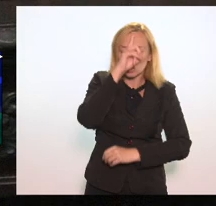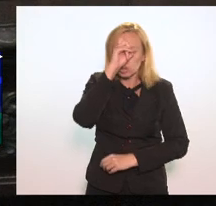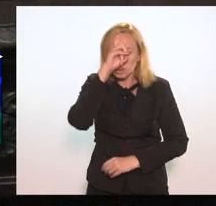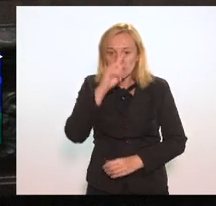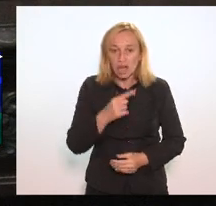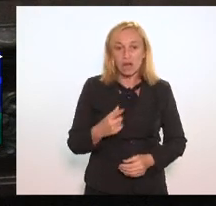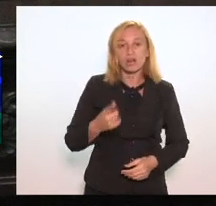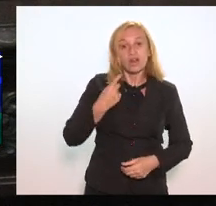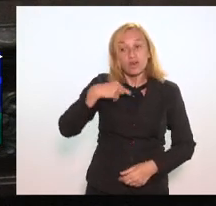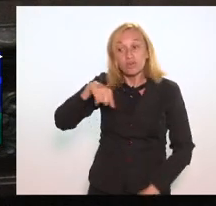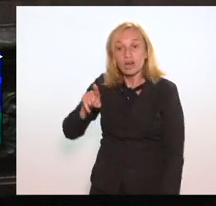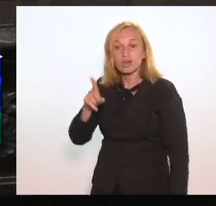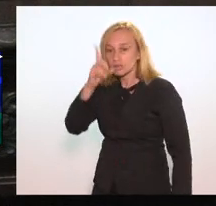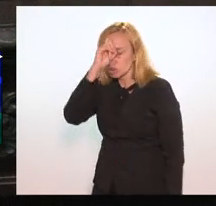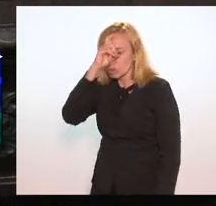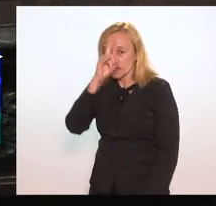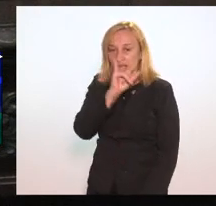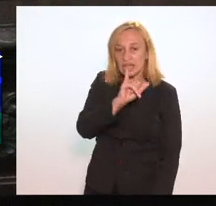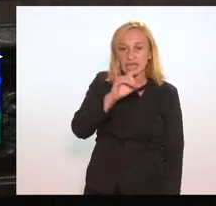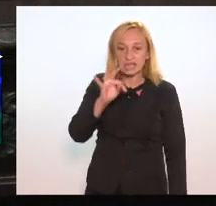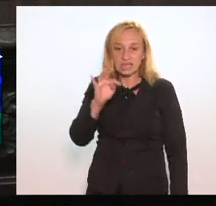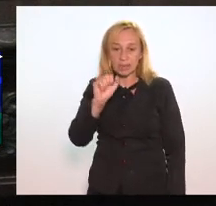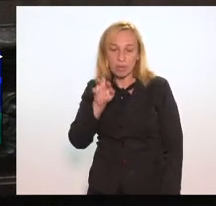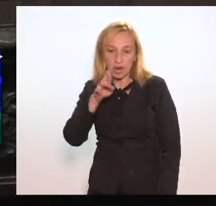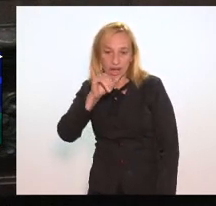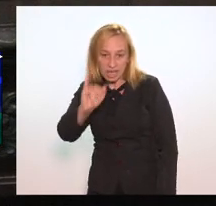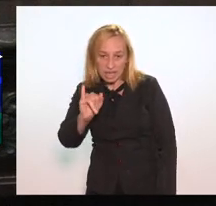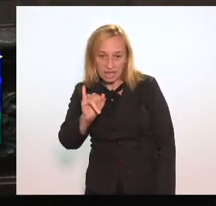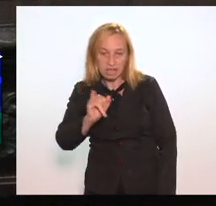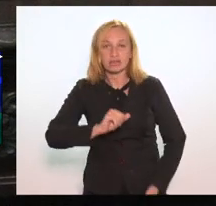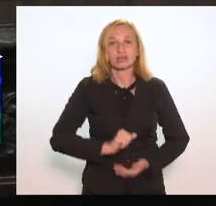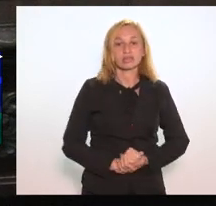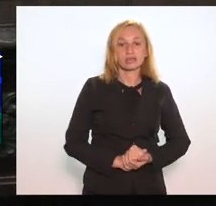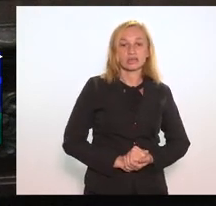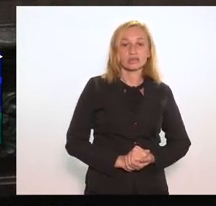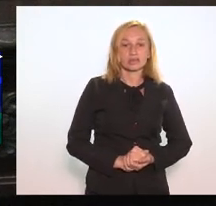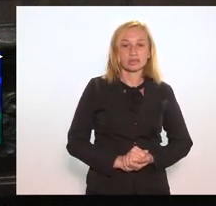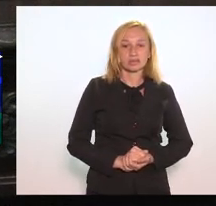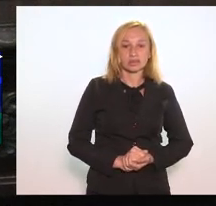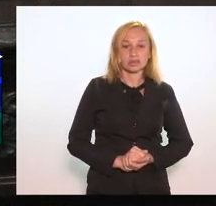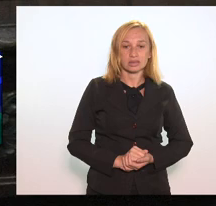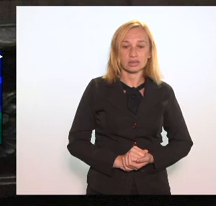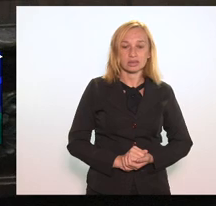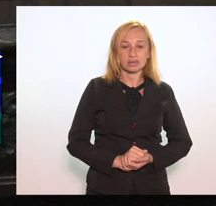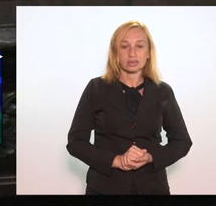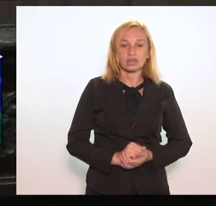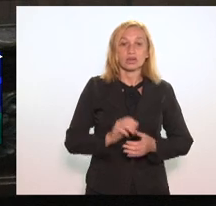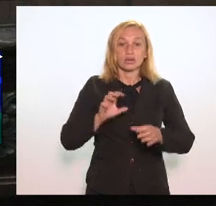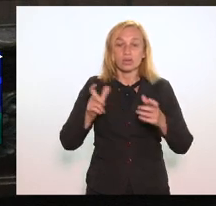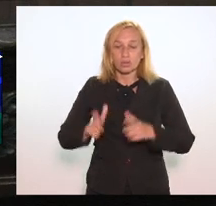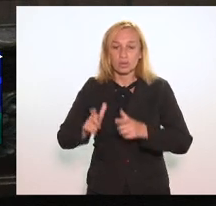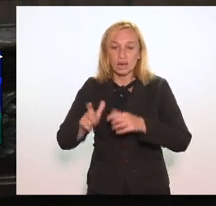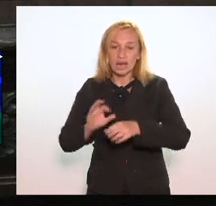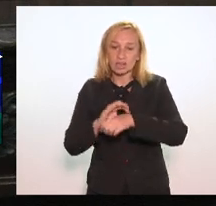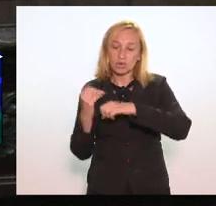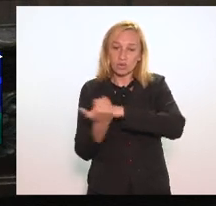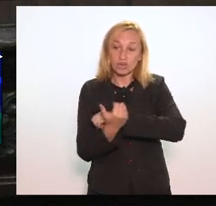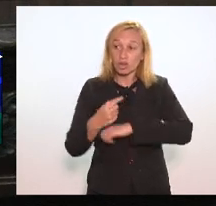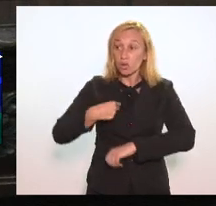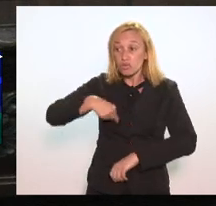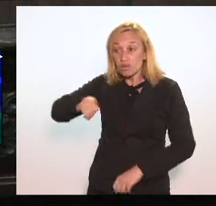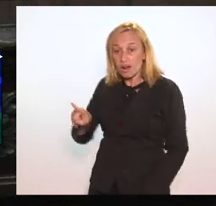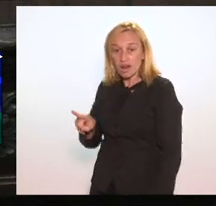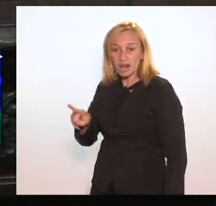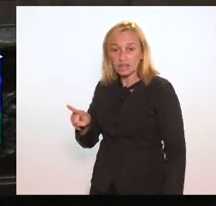estive no hospital de Itaboraí que é uma retaguarda para os hospitais de convite e quando lá